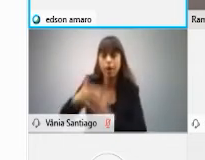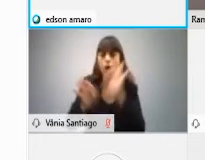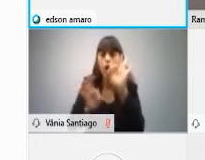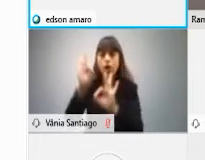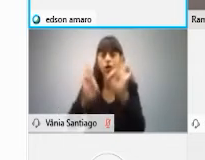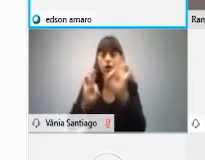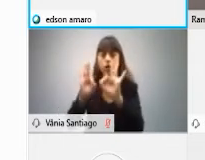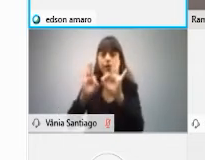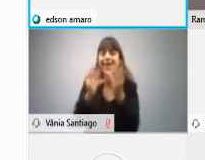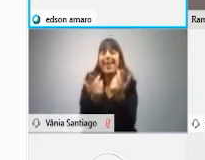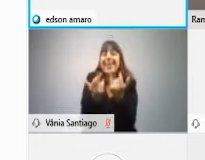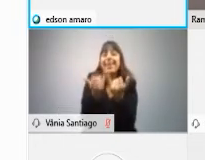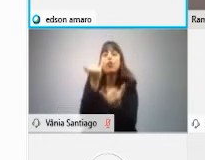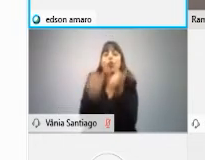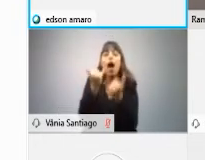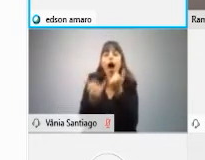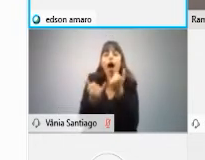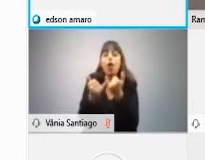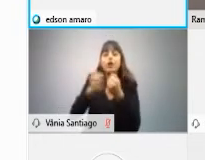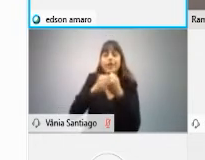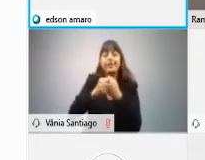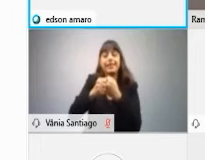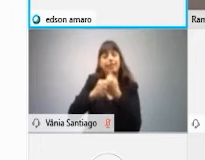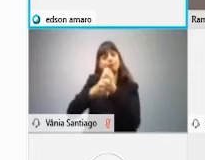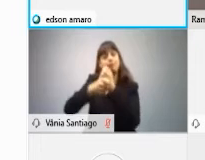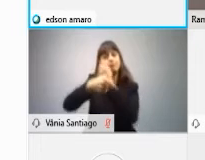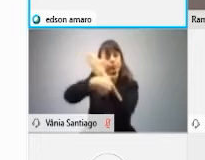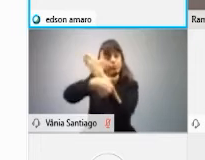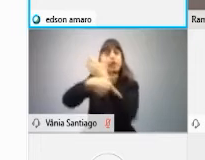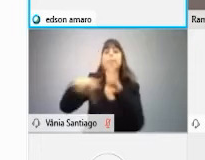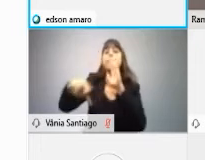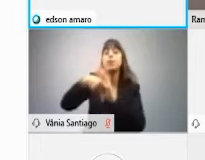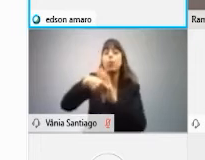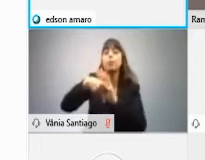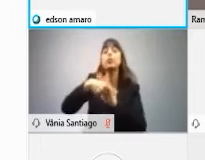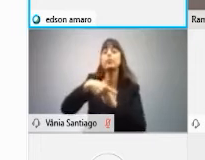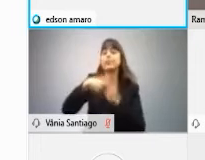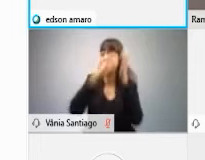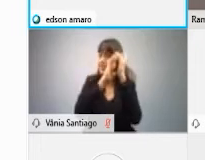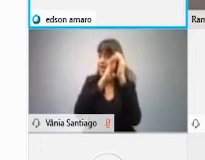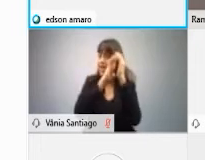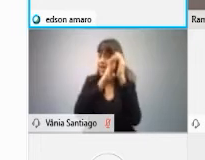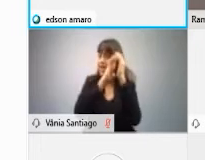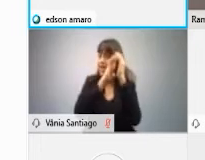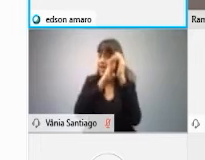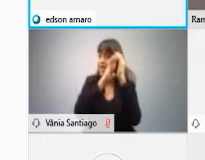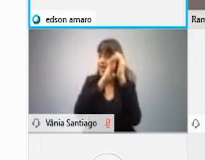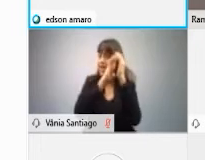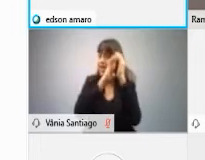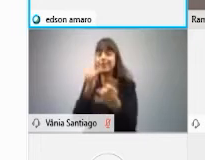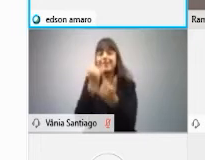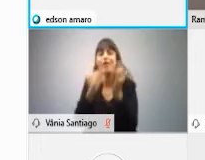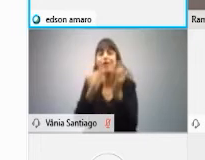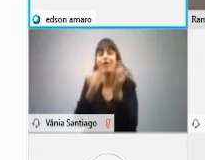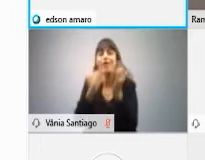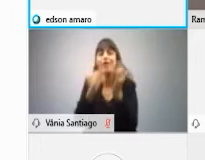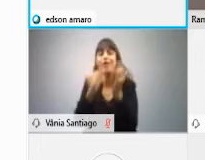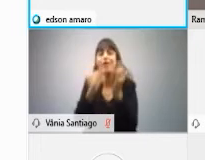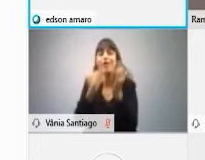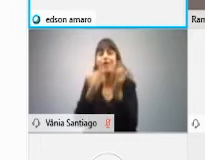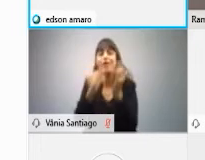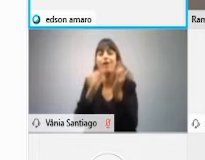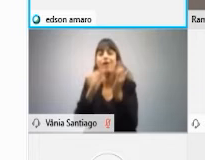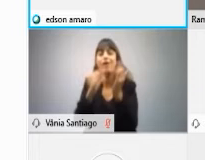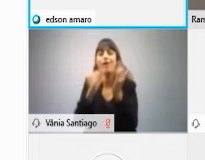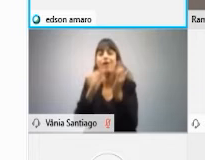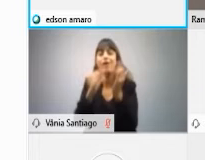nosso cérebro. Então, a partir daqui, eu vou agora me encaminhar para o segundo tema, e antes de chegar lá, eu gostaria de chamar a atenção que as duas